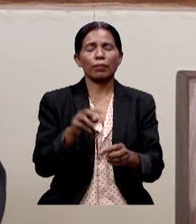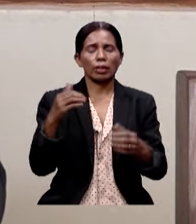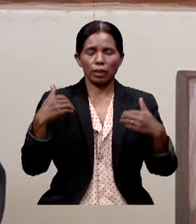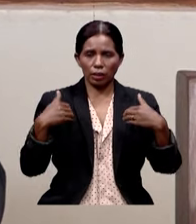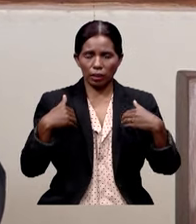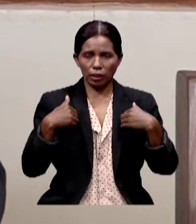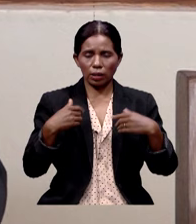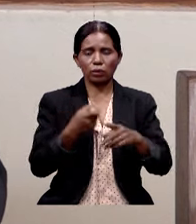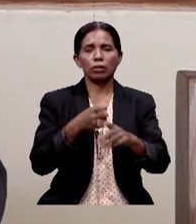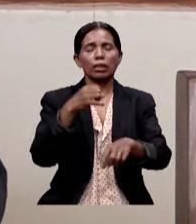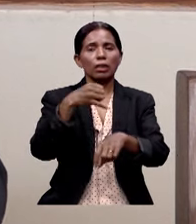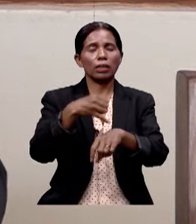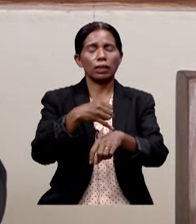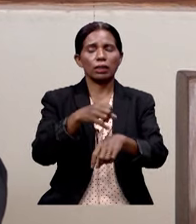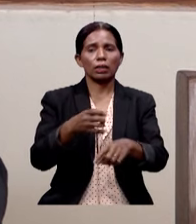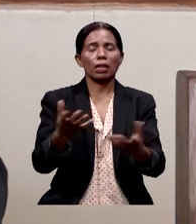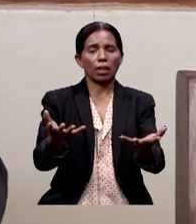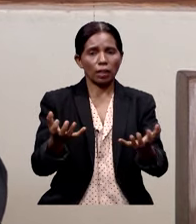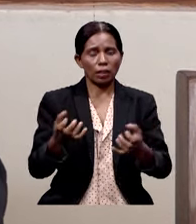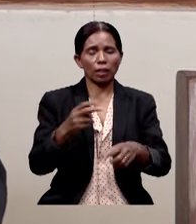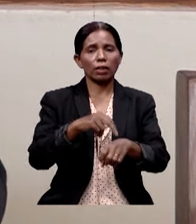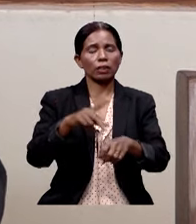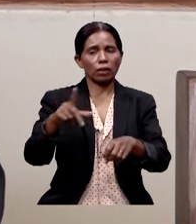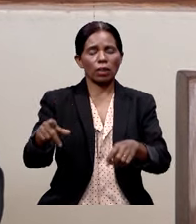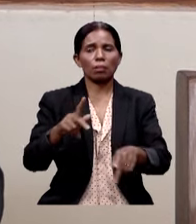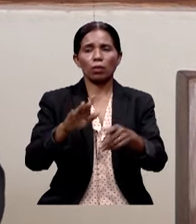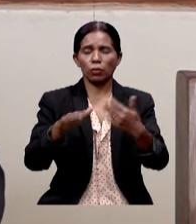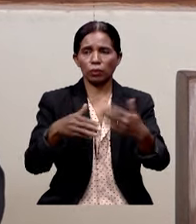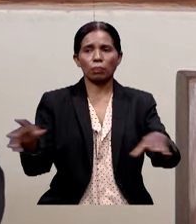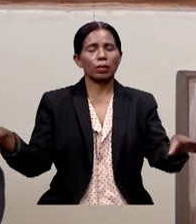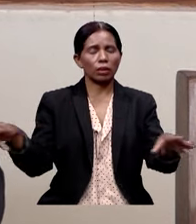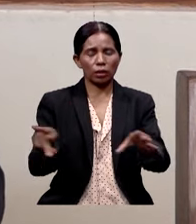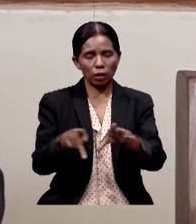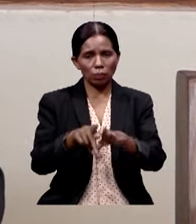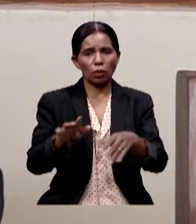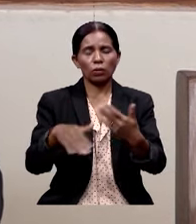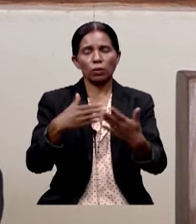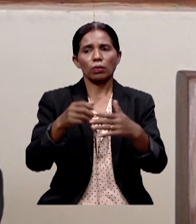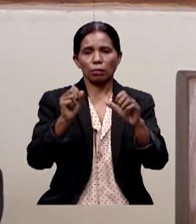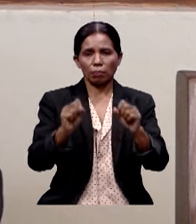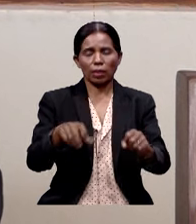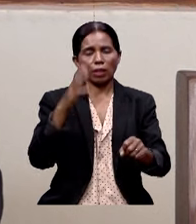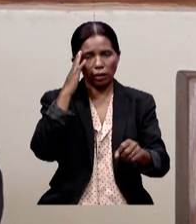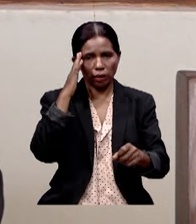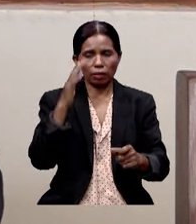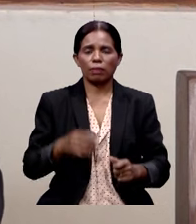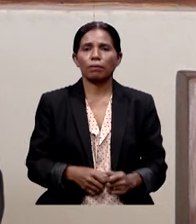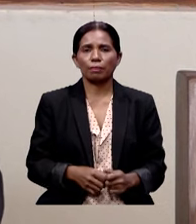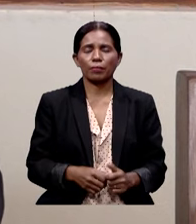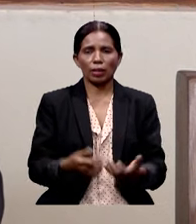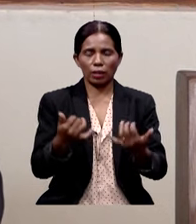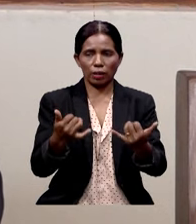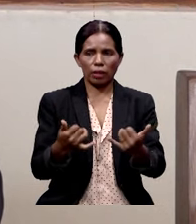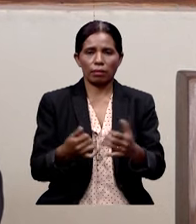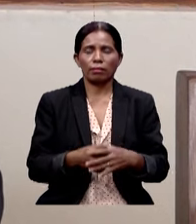interesse nacional neve emo tutu participa e ni alaran para a tutu hatem neve ida nene